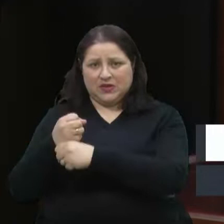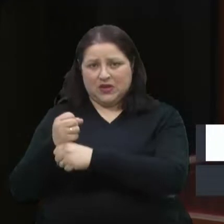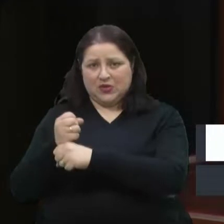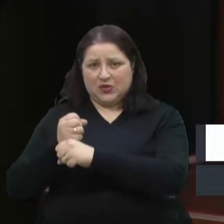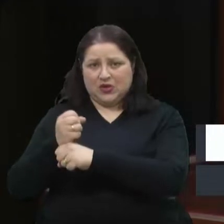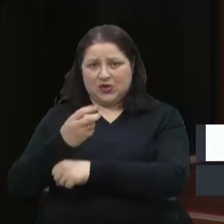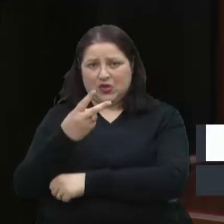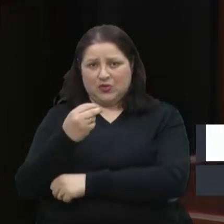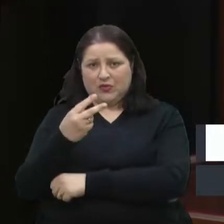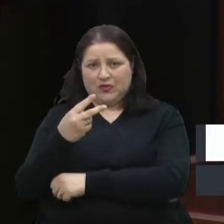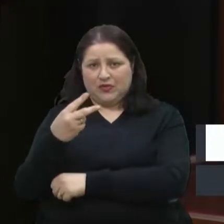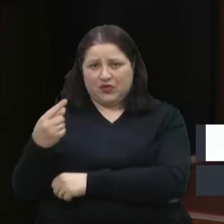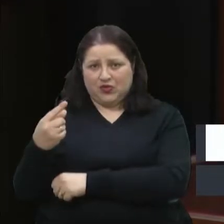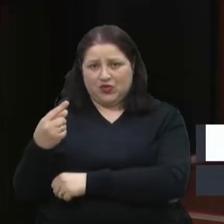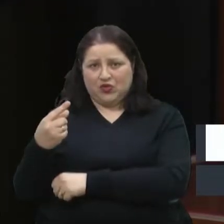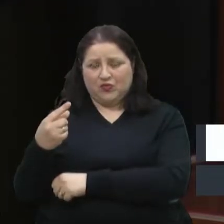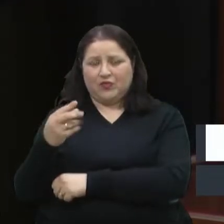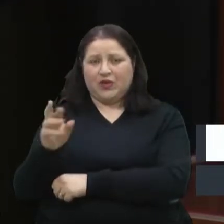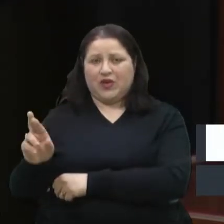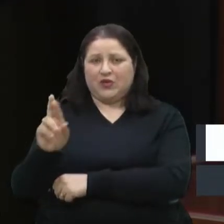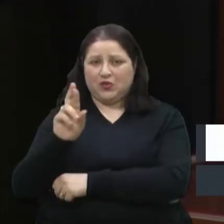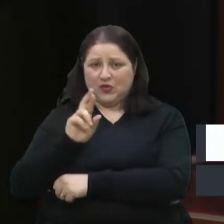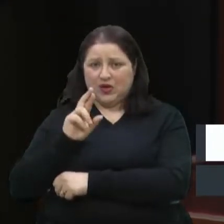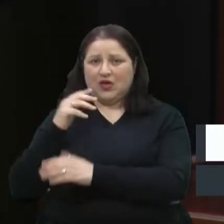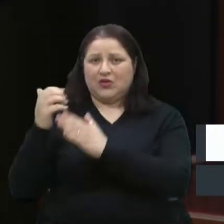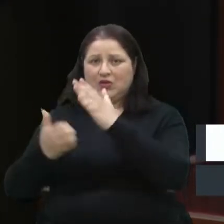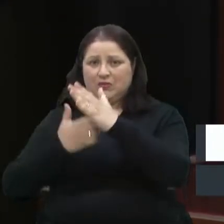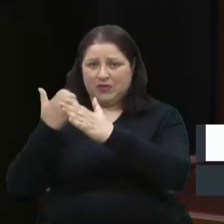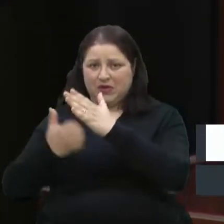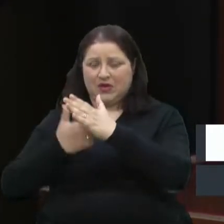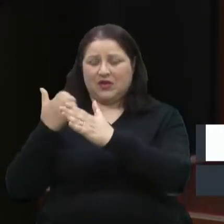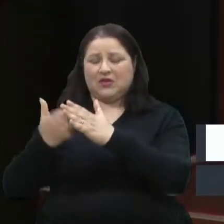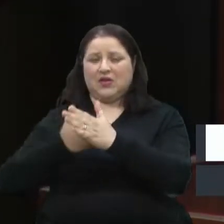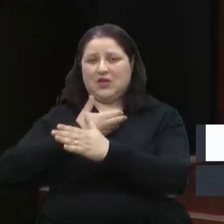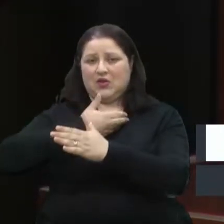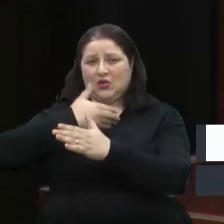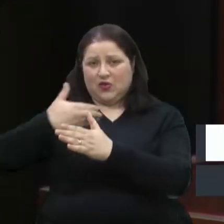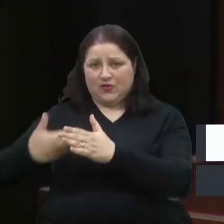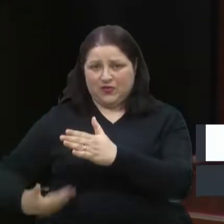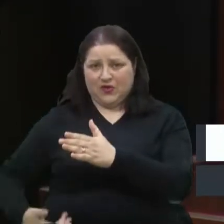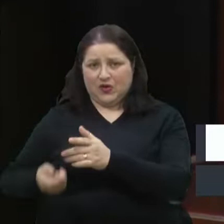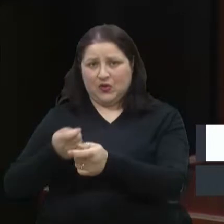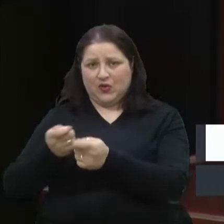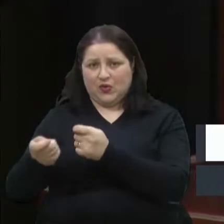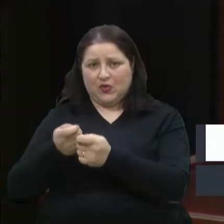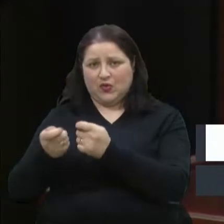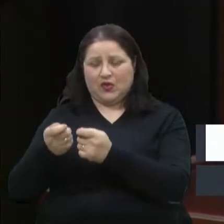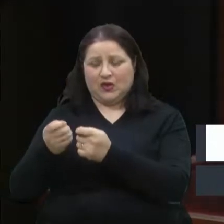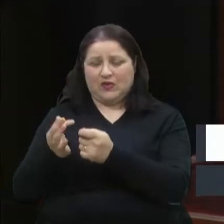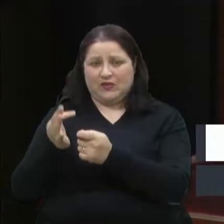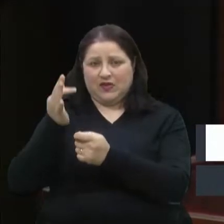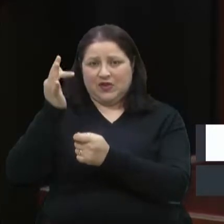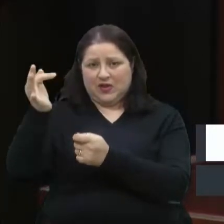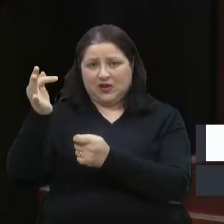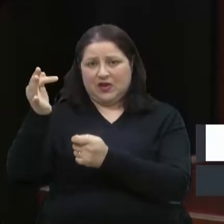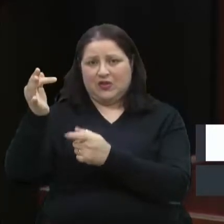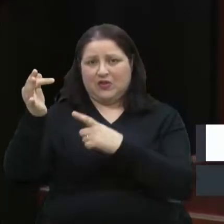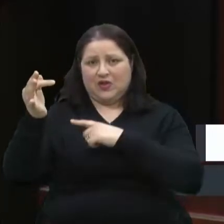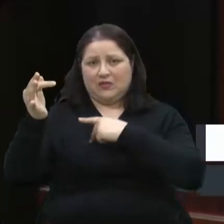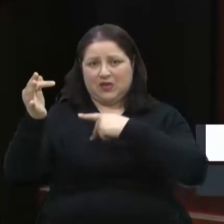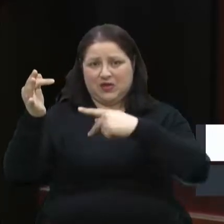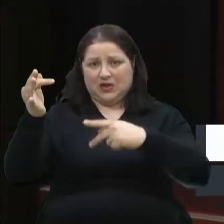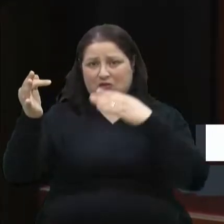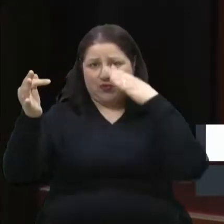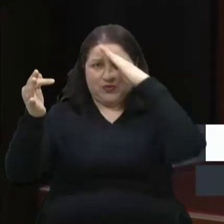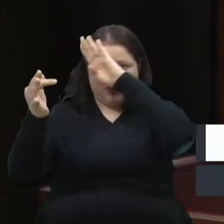o resultado obtido pelas empresas estatais, controladas pela União sobre o governo Bolsonaro,